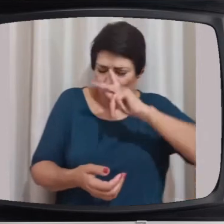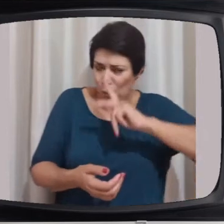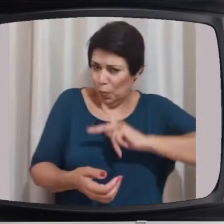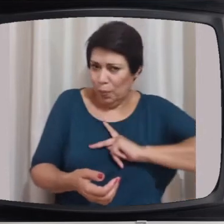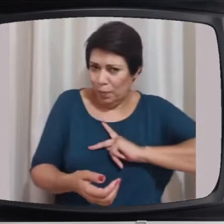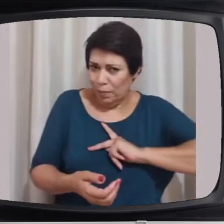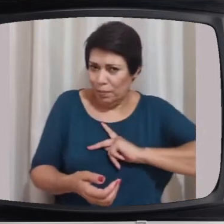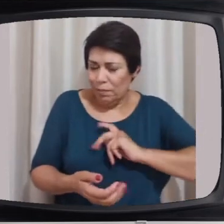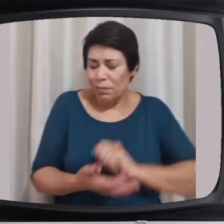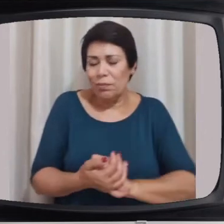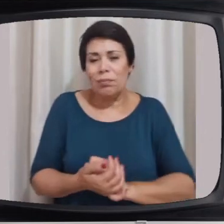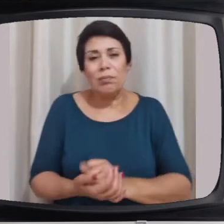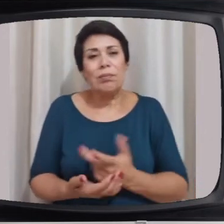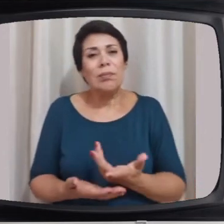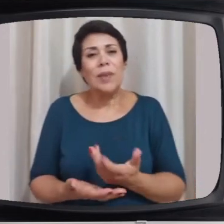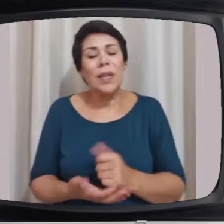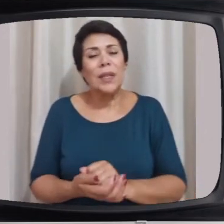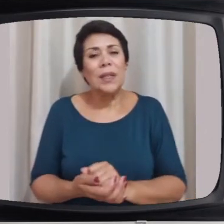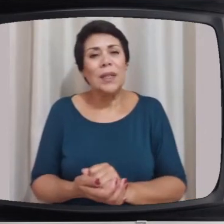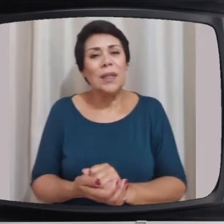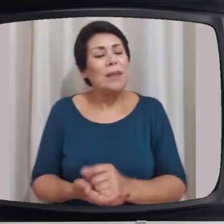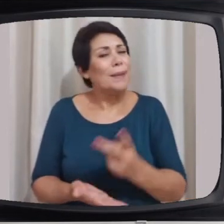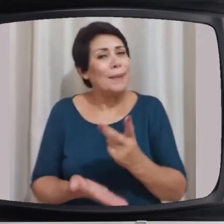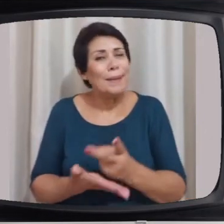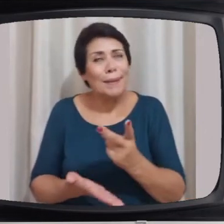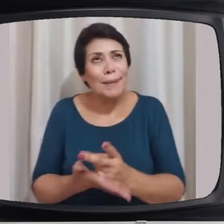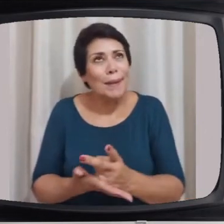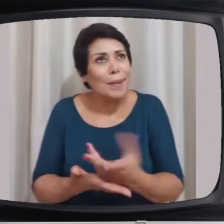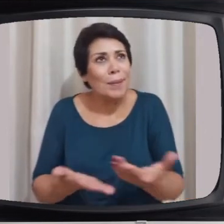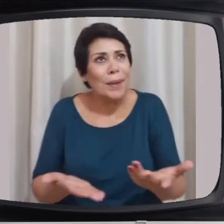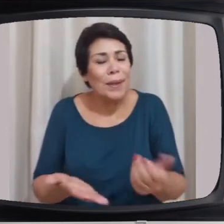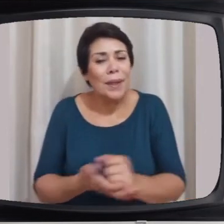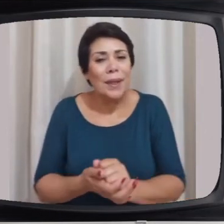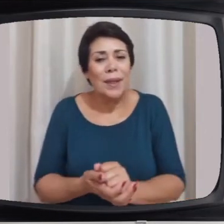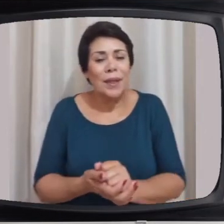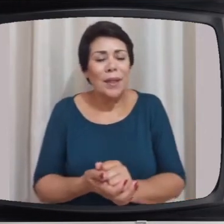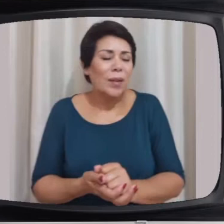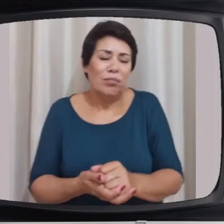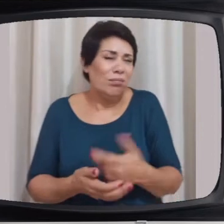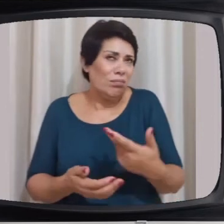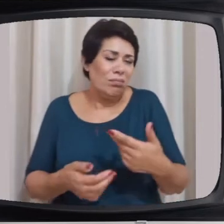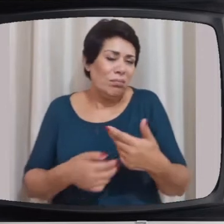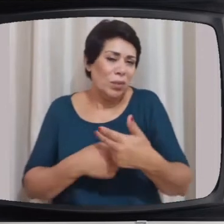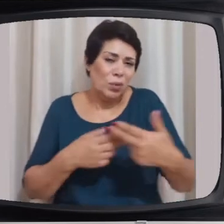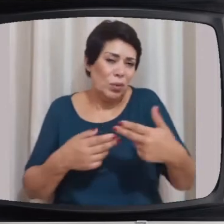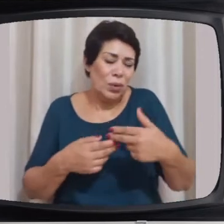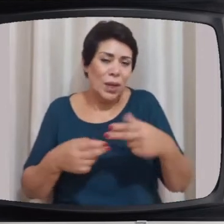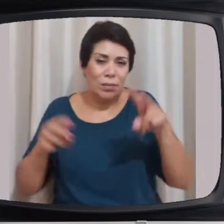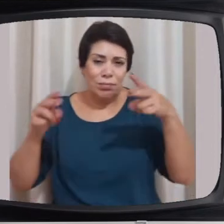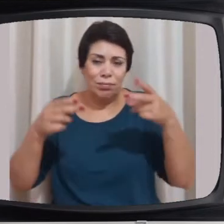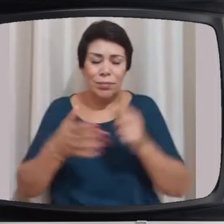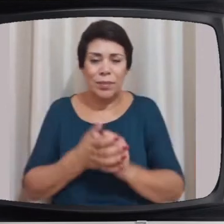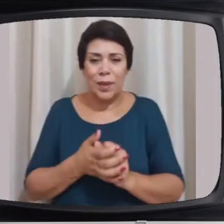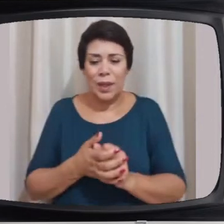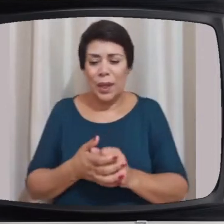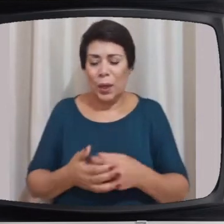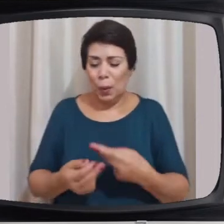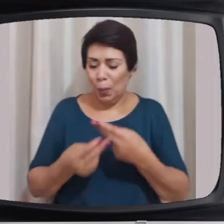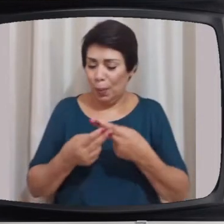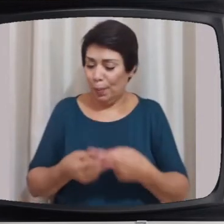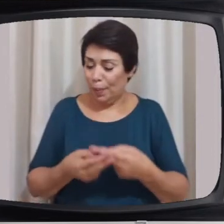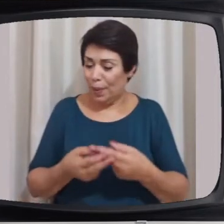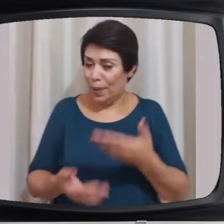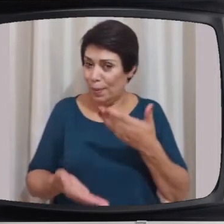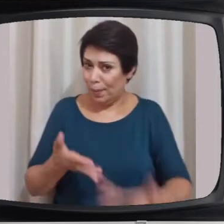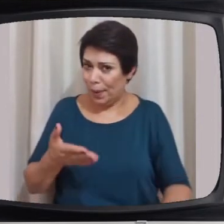meu, de que todas as vezes que eu, sobre algum assunto, eu perco a paciência, ou eu,